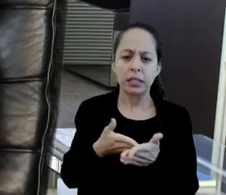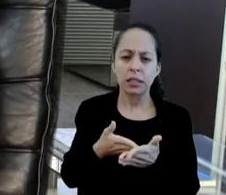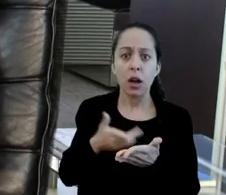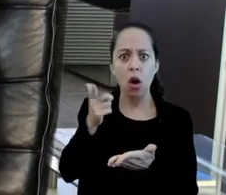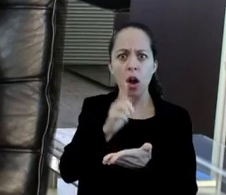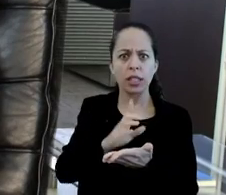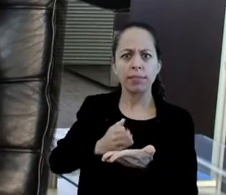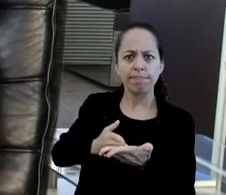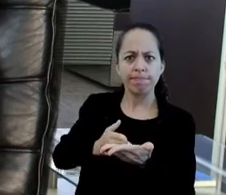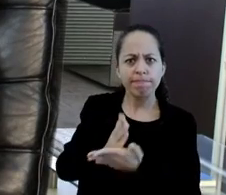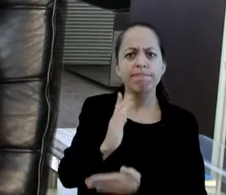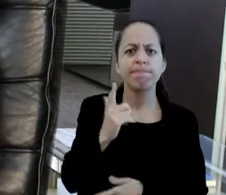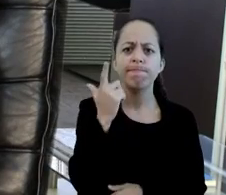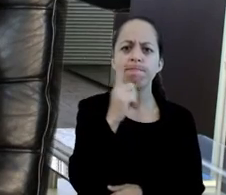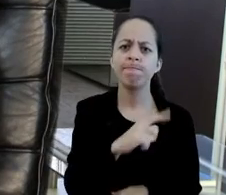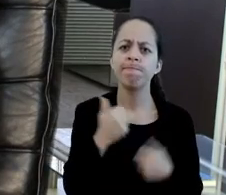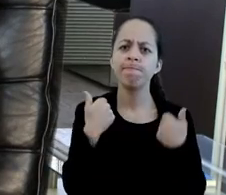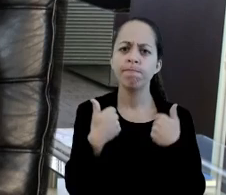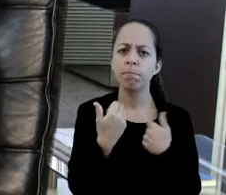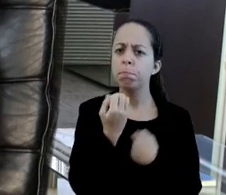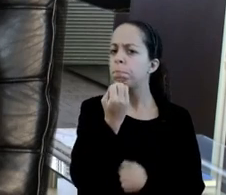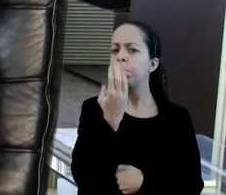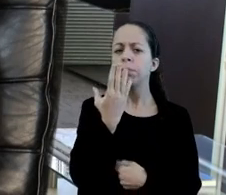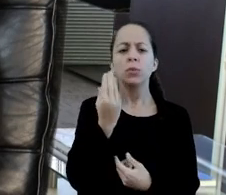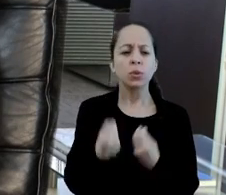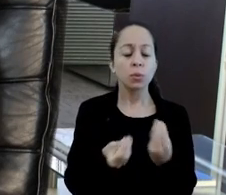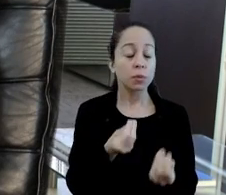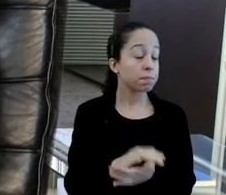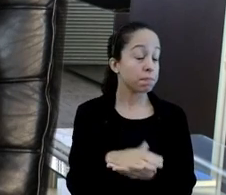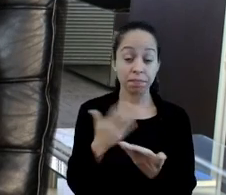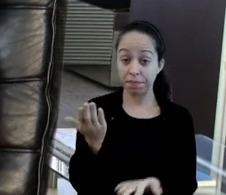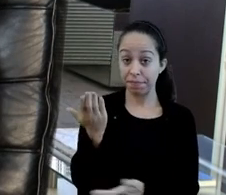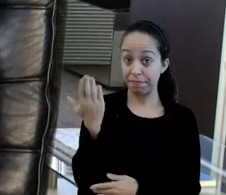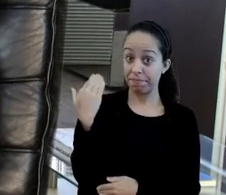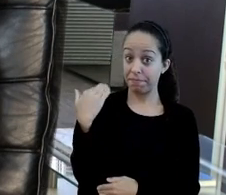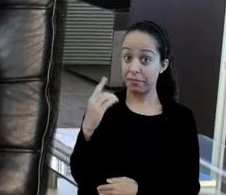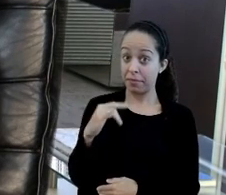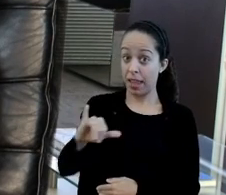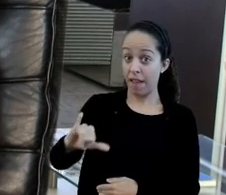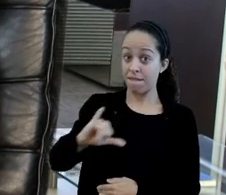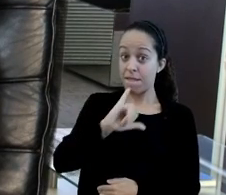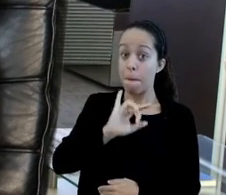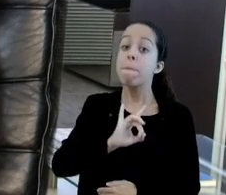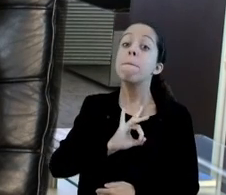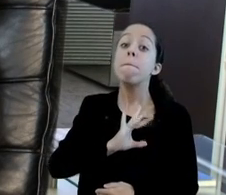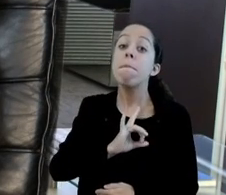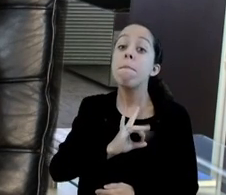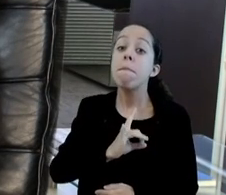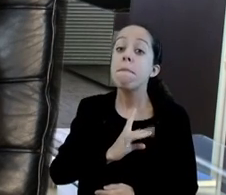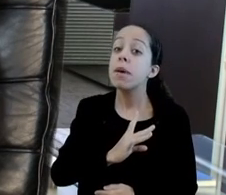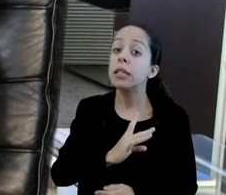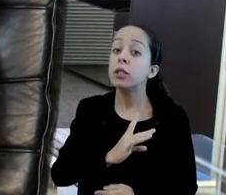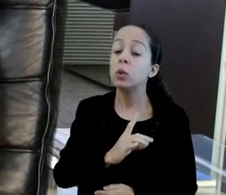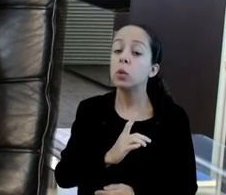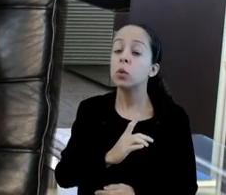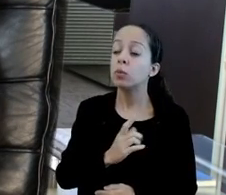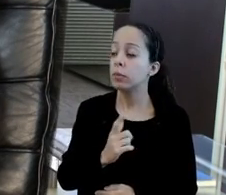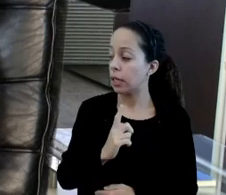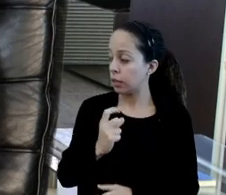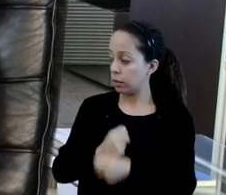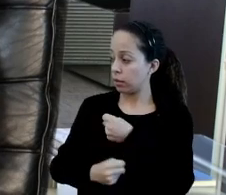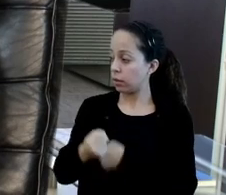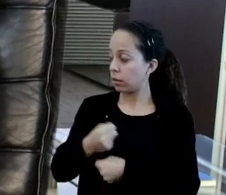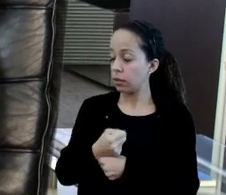medo de avião, ele foi superado em 2001, quando eu fiz a minha